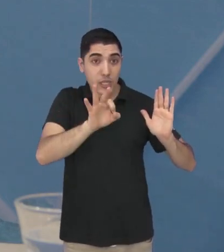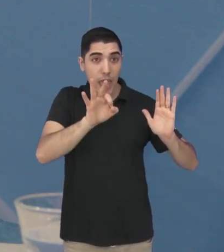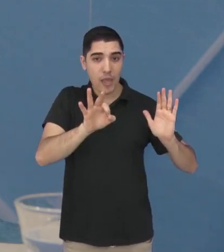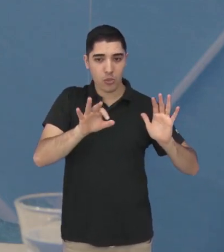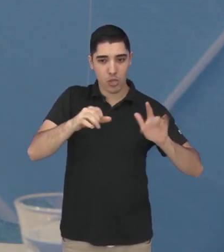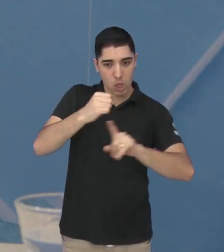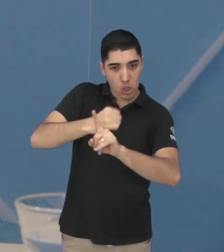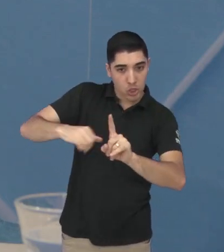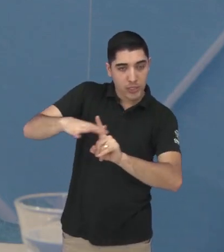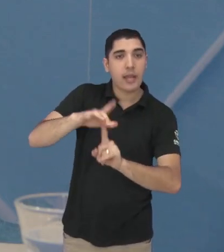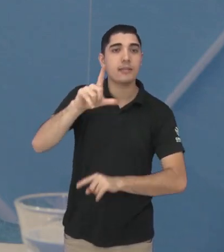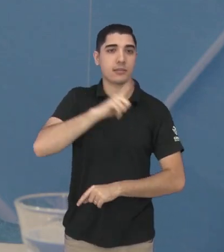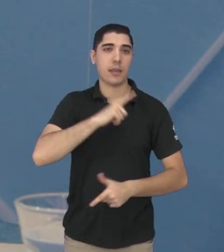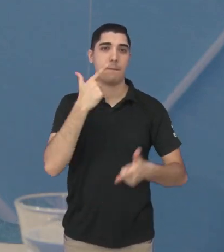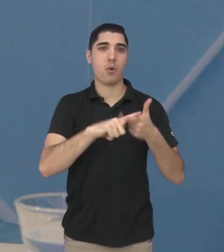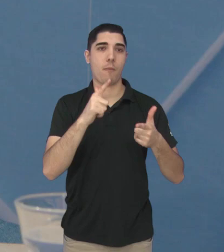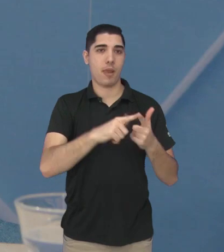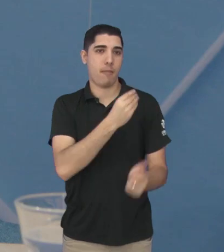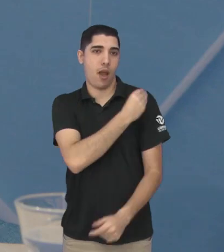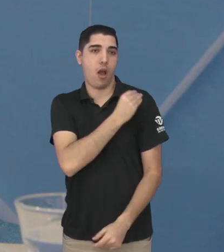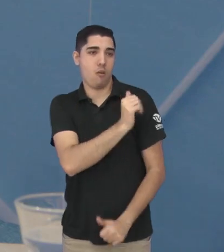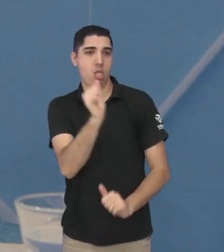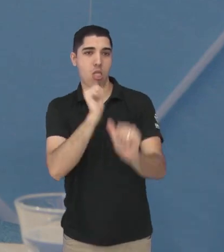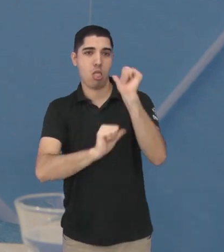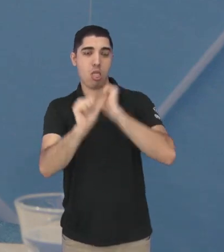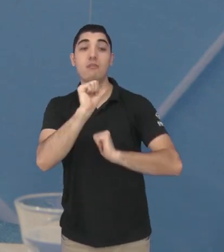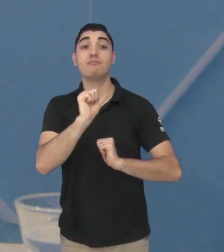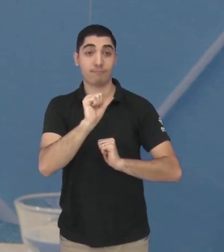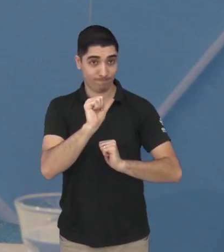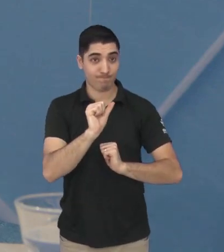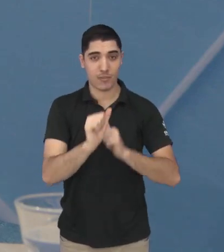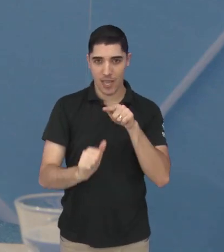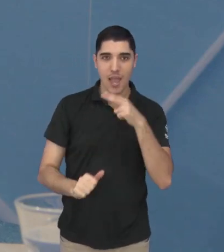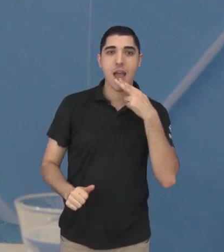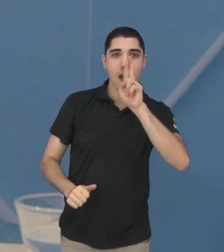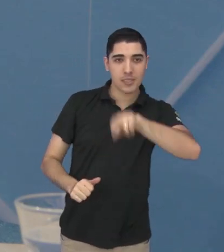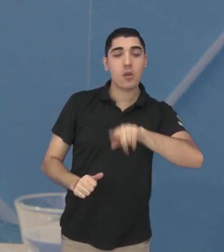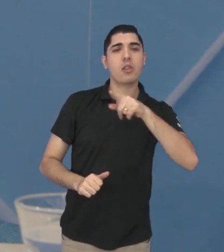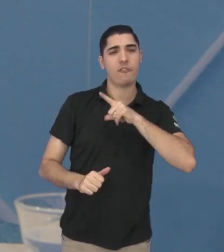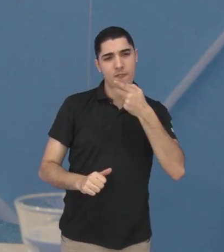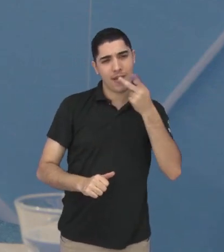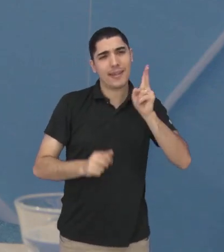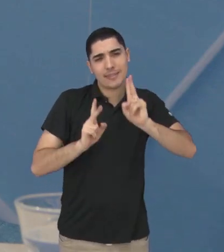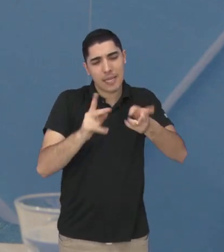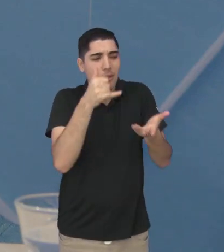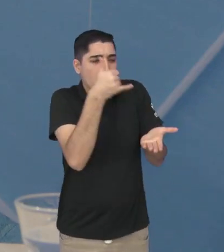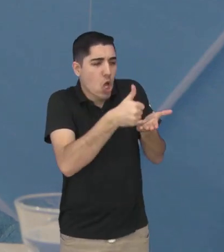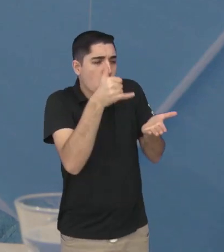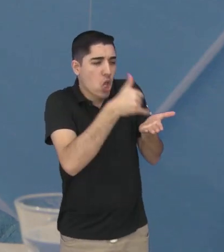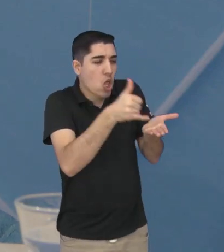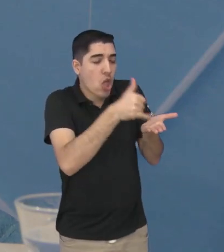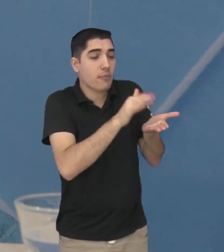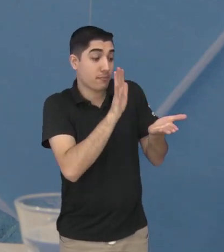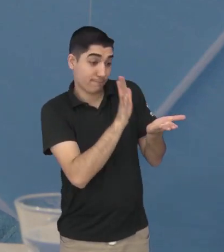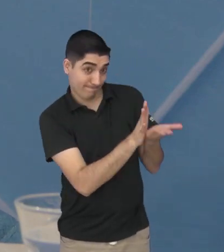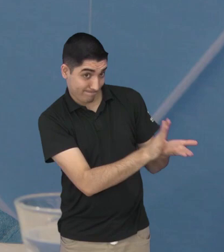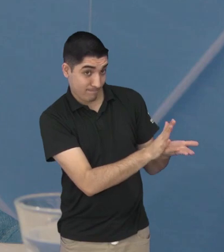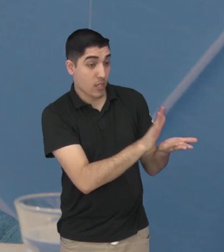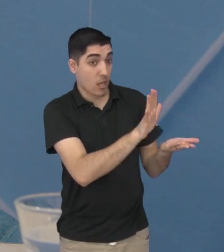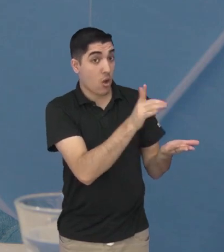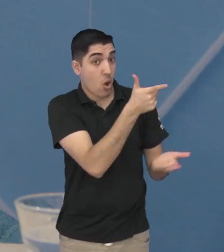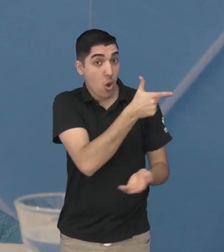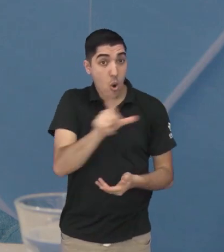uso de álcool. Então, assim, você tem toda a razão. A gente fala muito da droga ilícita, mas a gente tem um problema